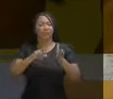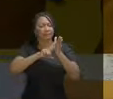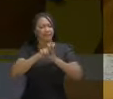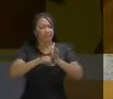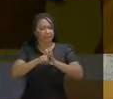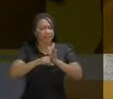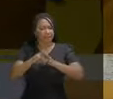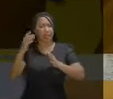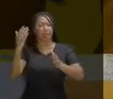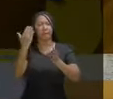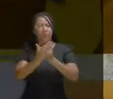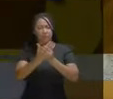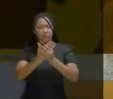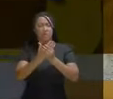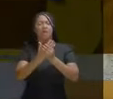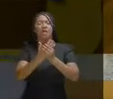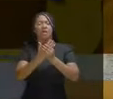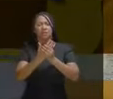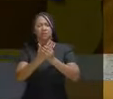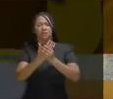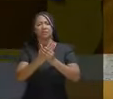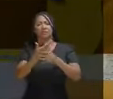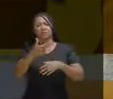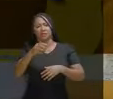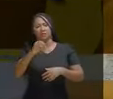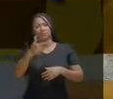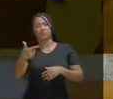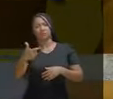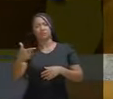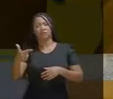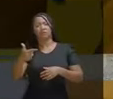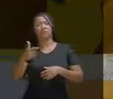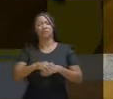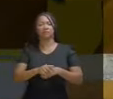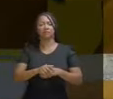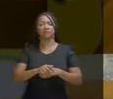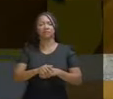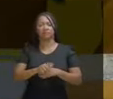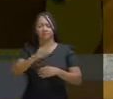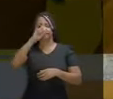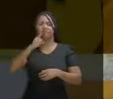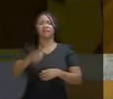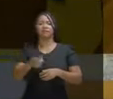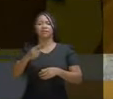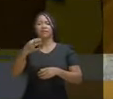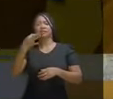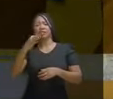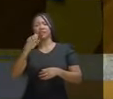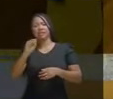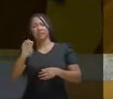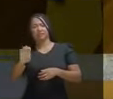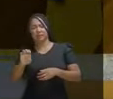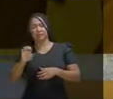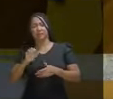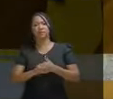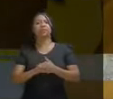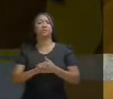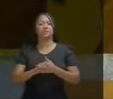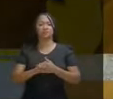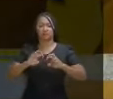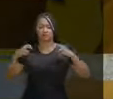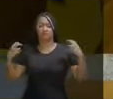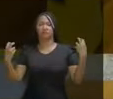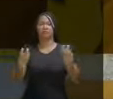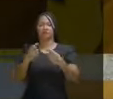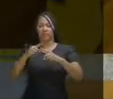reanalisar o processo 601-101 de 2022, por determinação do TSE, essa Corte